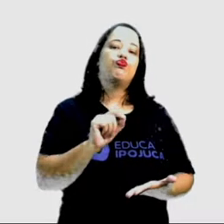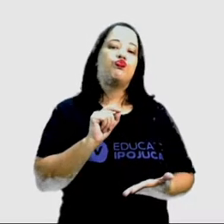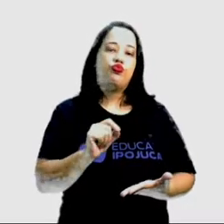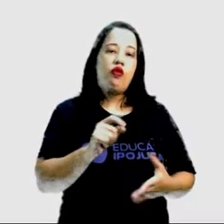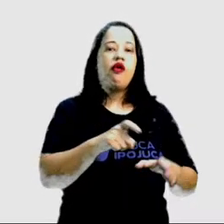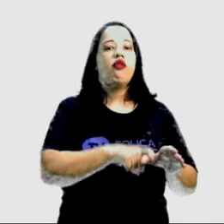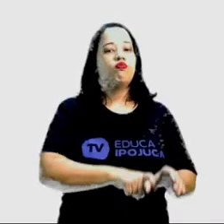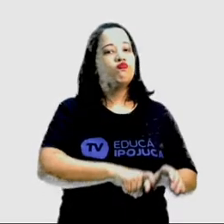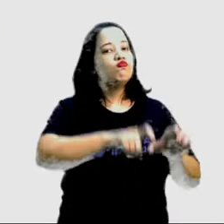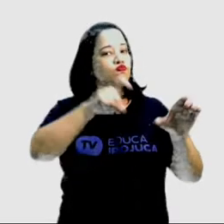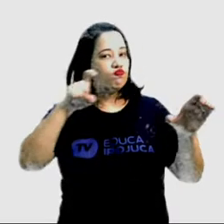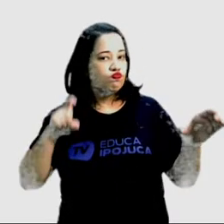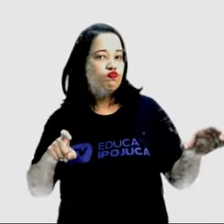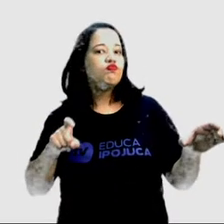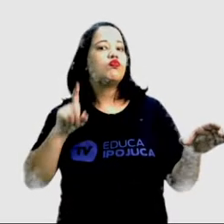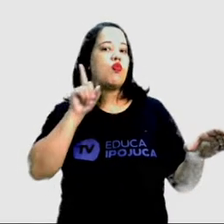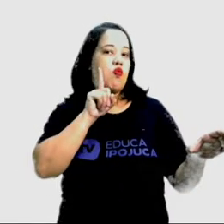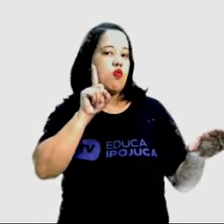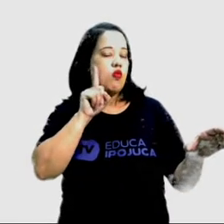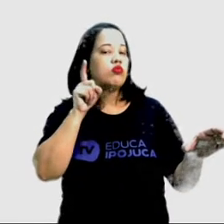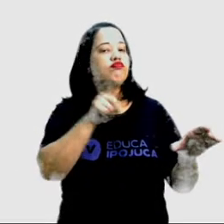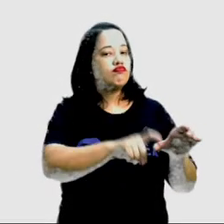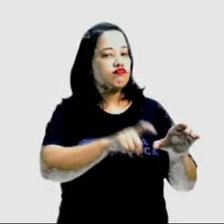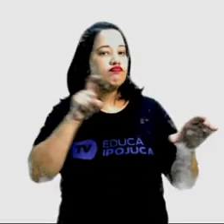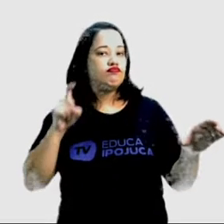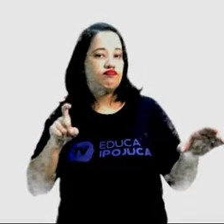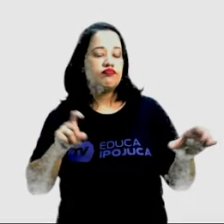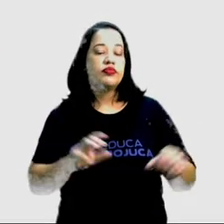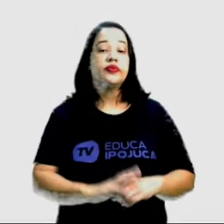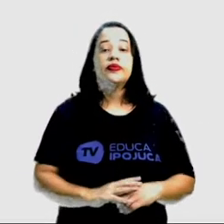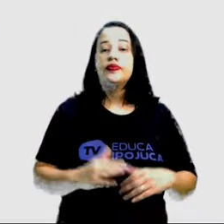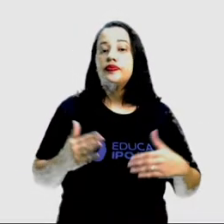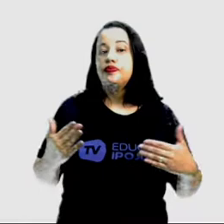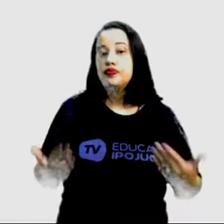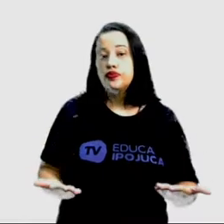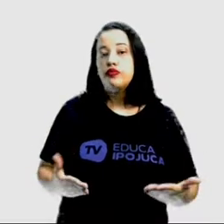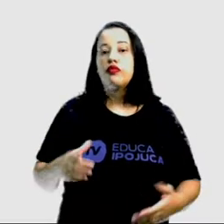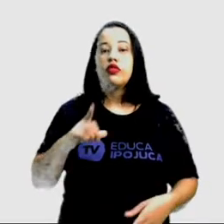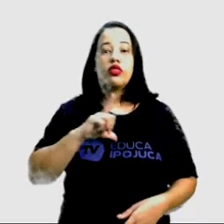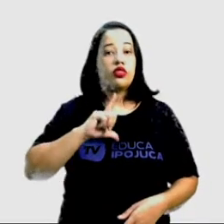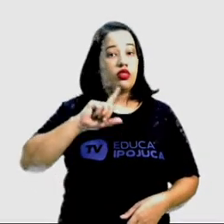de independência dos Estados Unidos, ok? Quando